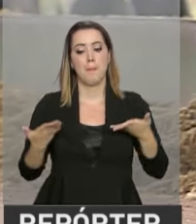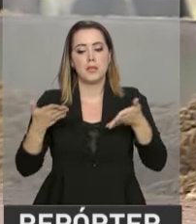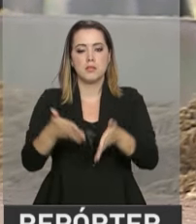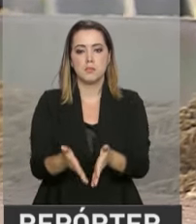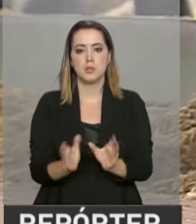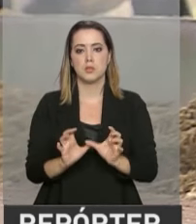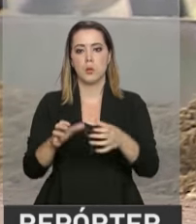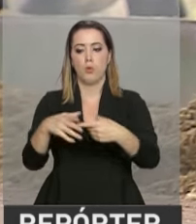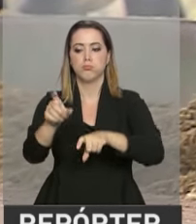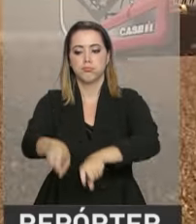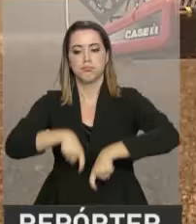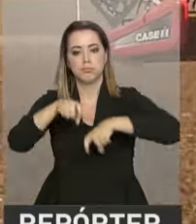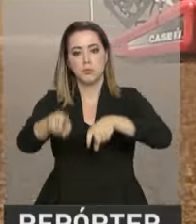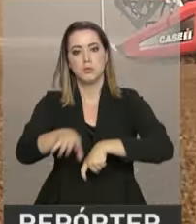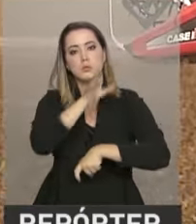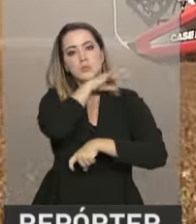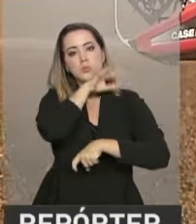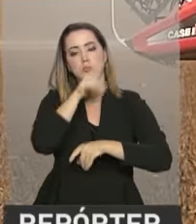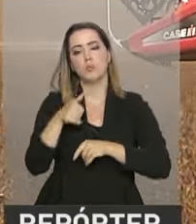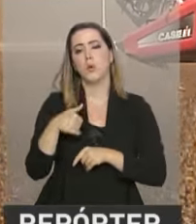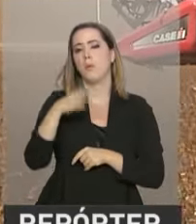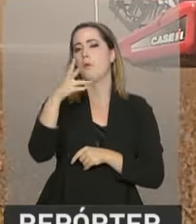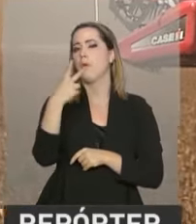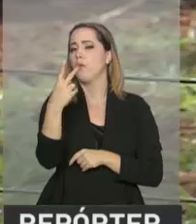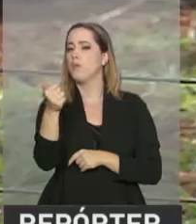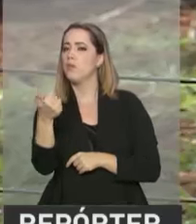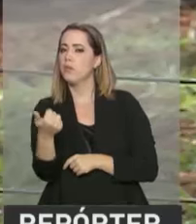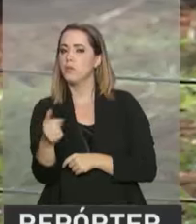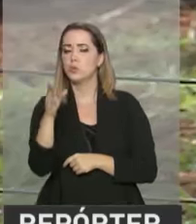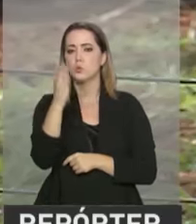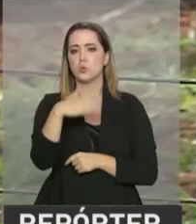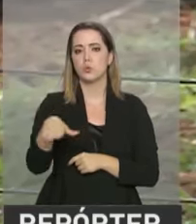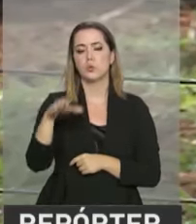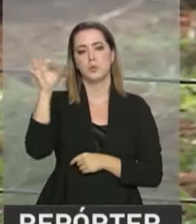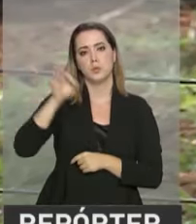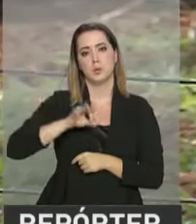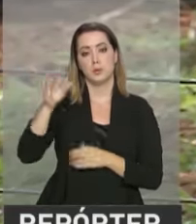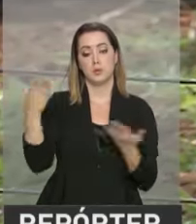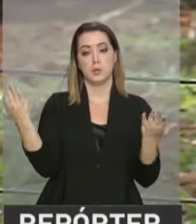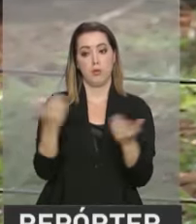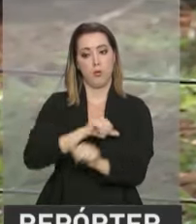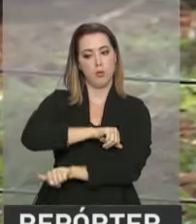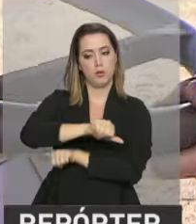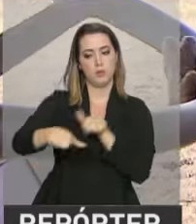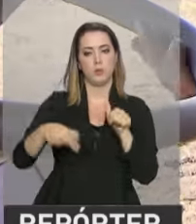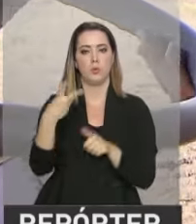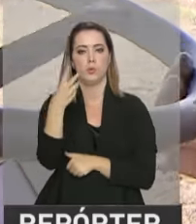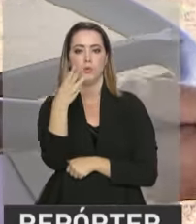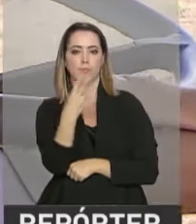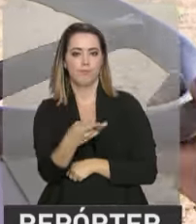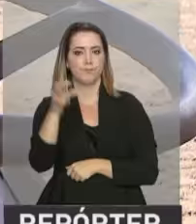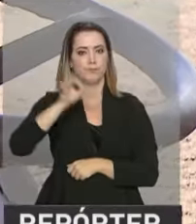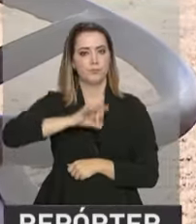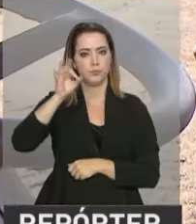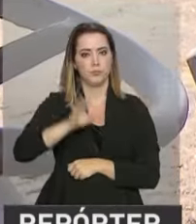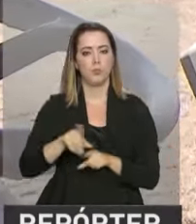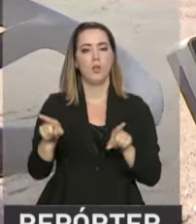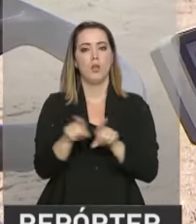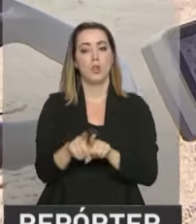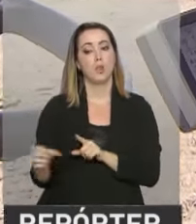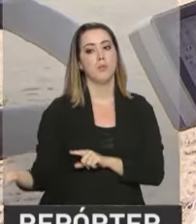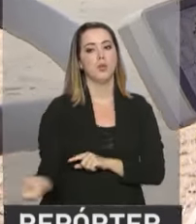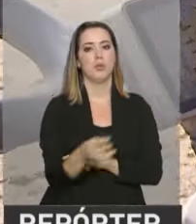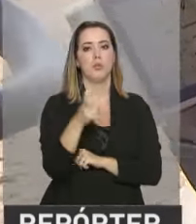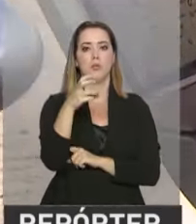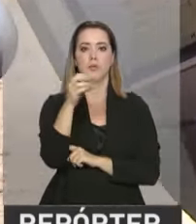setor no produto interno bruto passou de 21,5 para 23% a agropecuária também gerou 50.000 novas